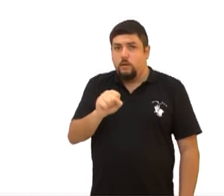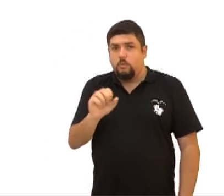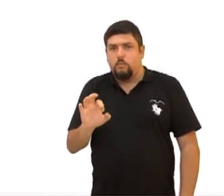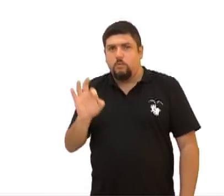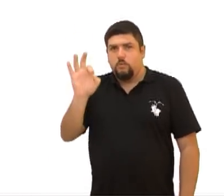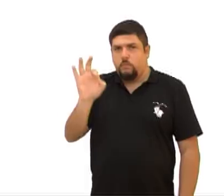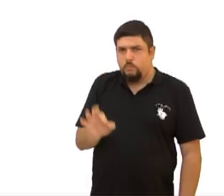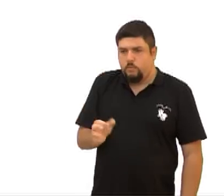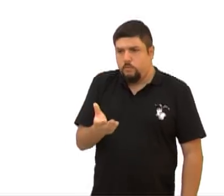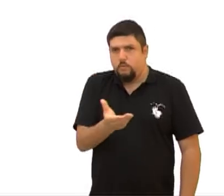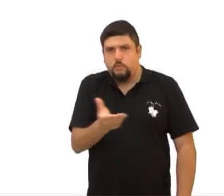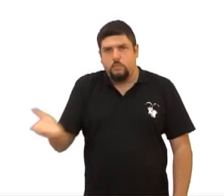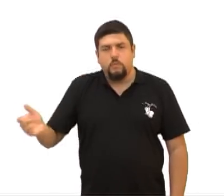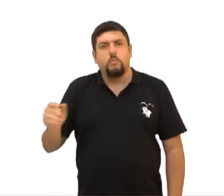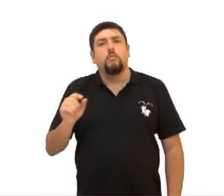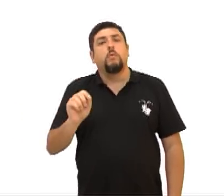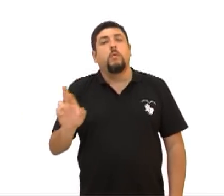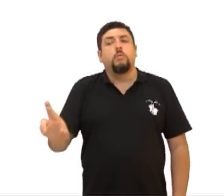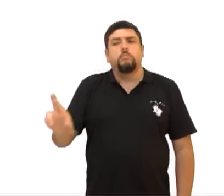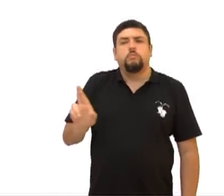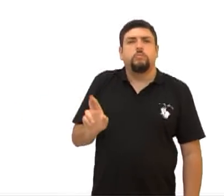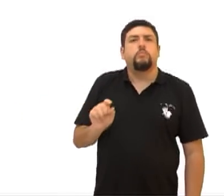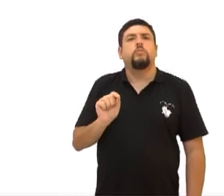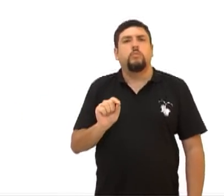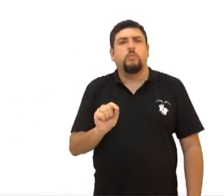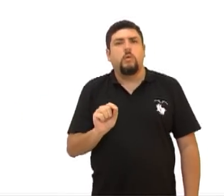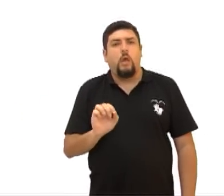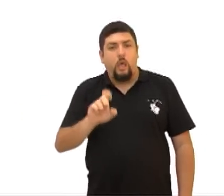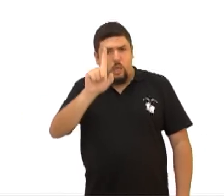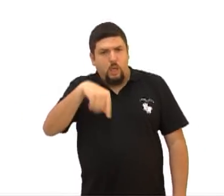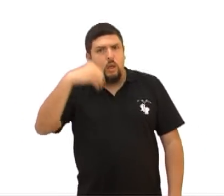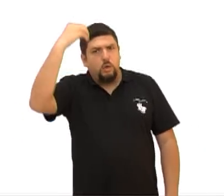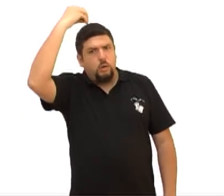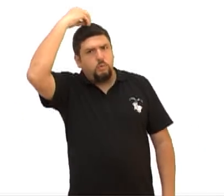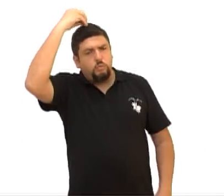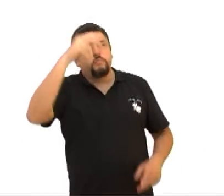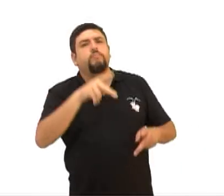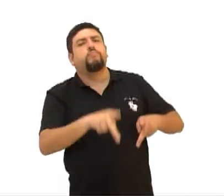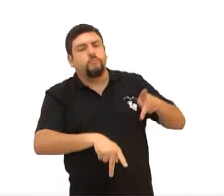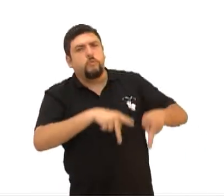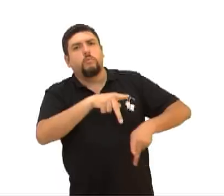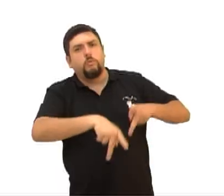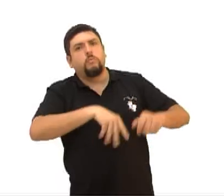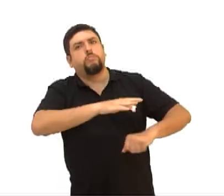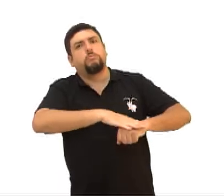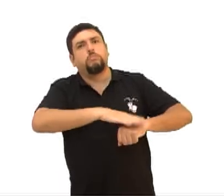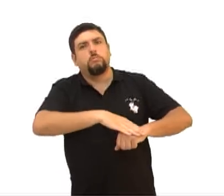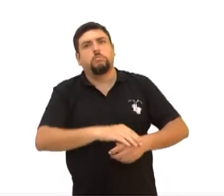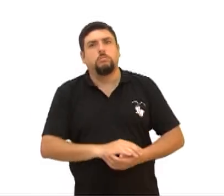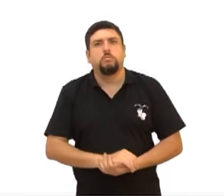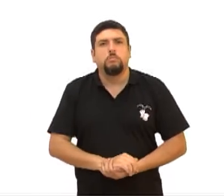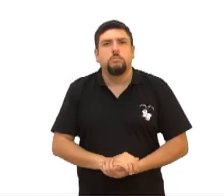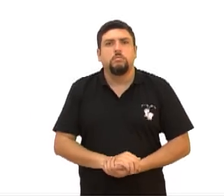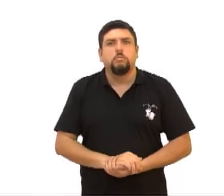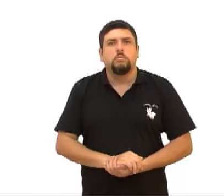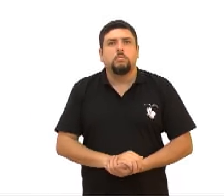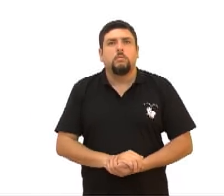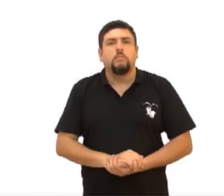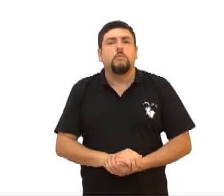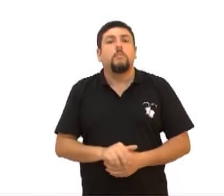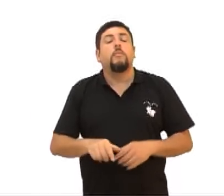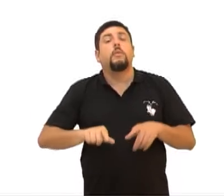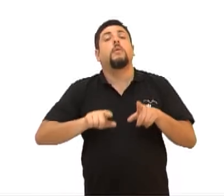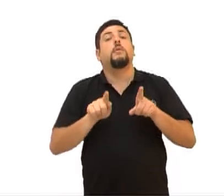78% dos entrevistados disse que a população é a maior culpada, certo?